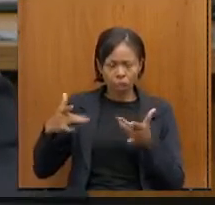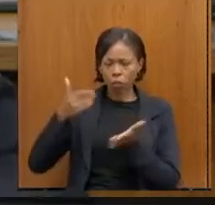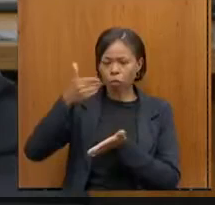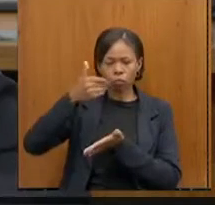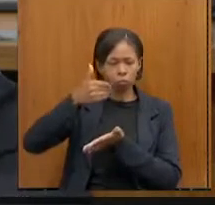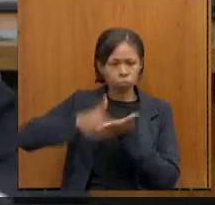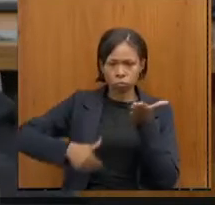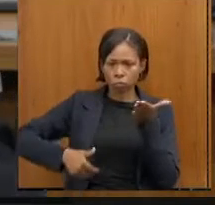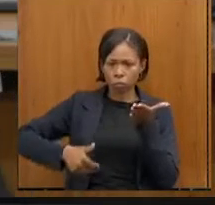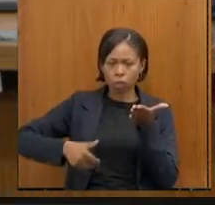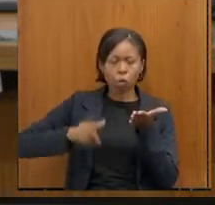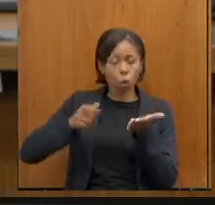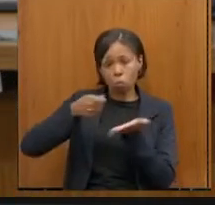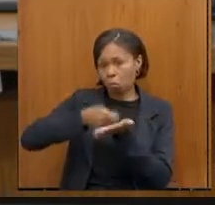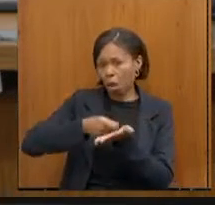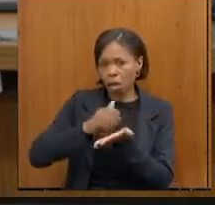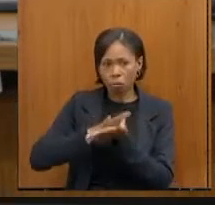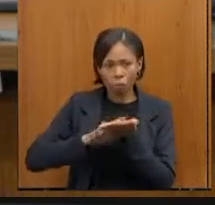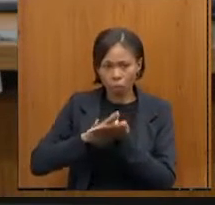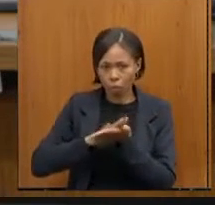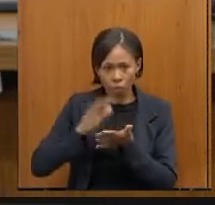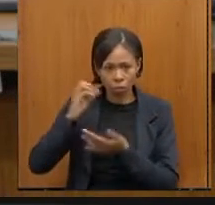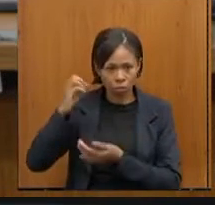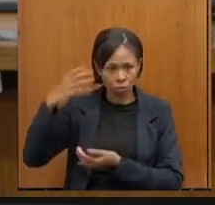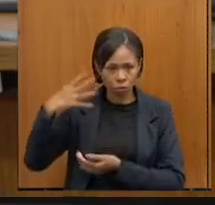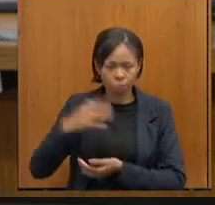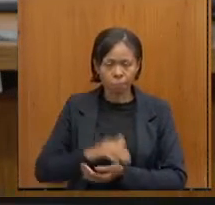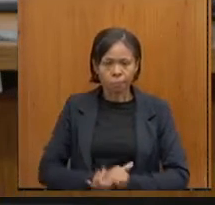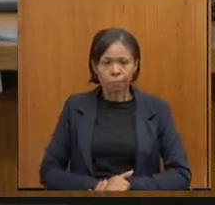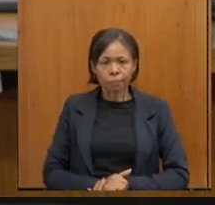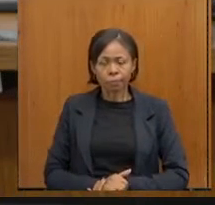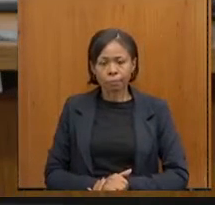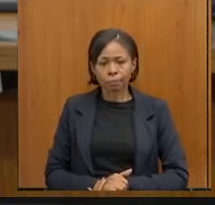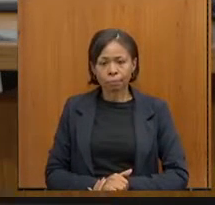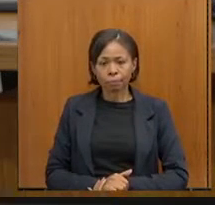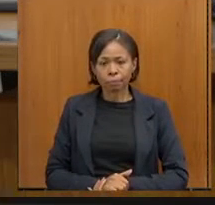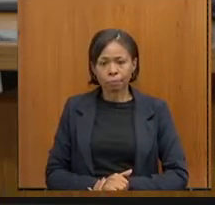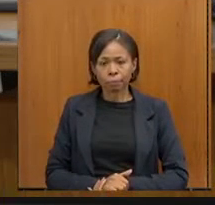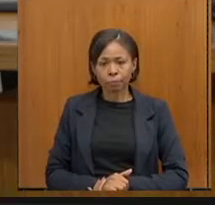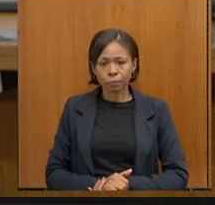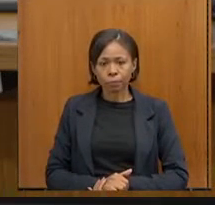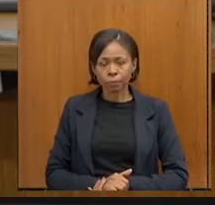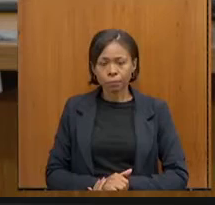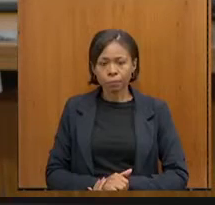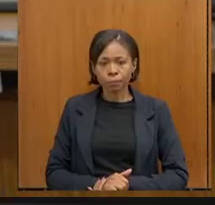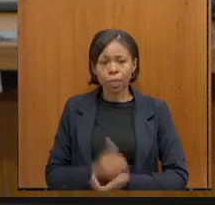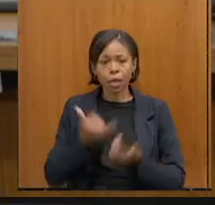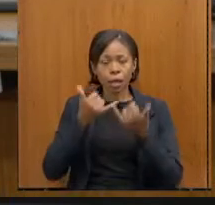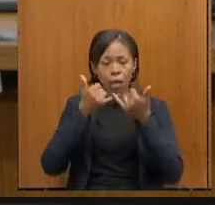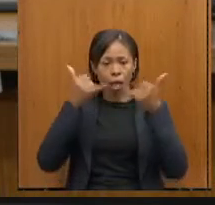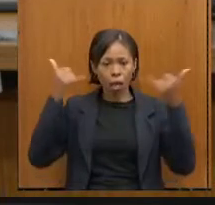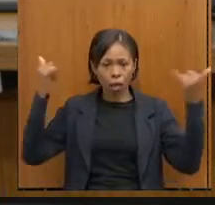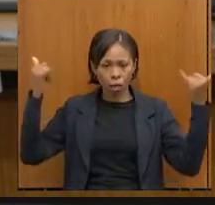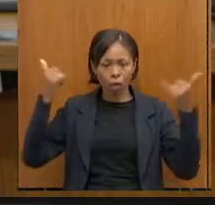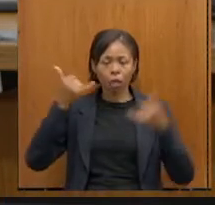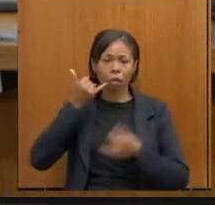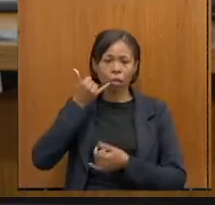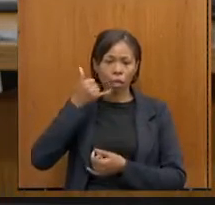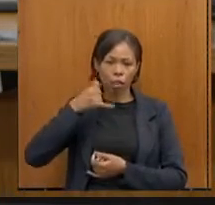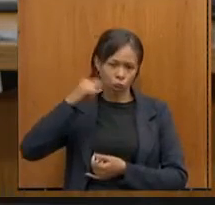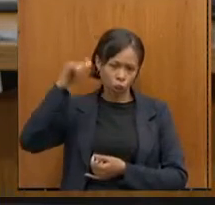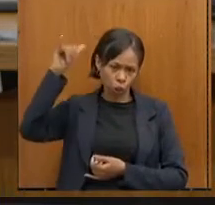da fatura da Cemig e na área de eficiência energética nós temos aí o objetivo